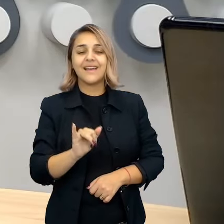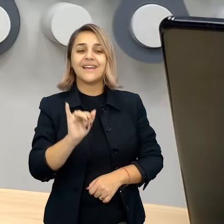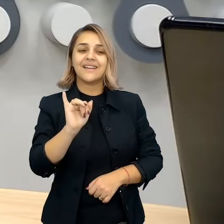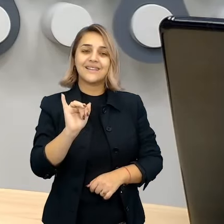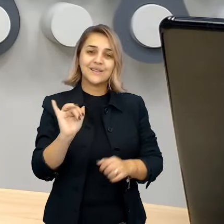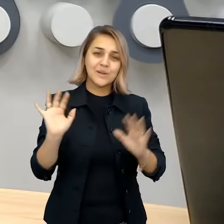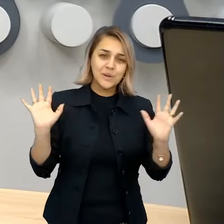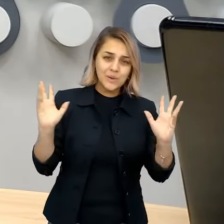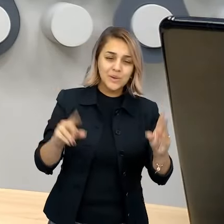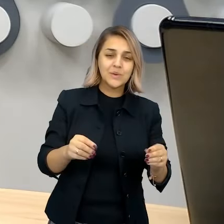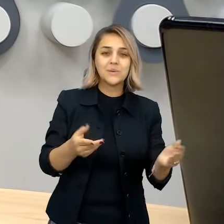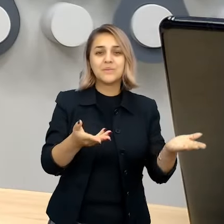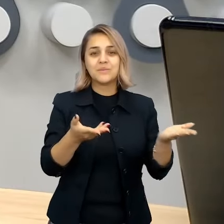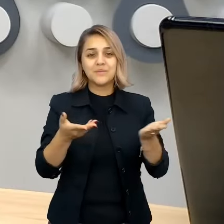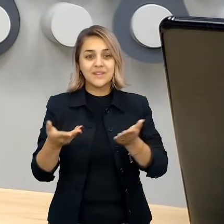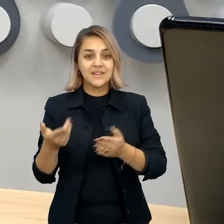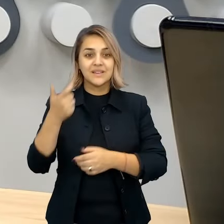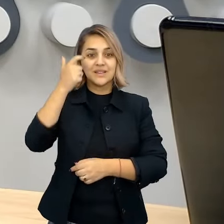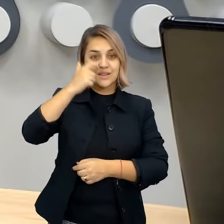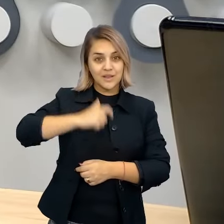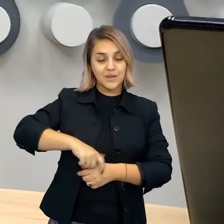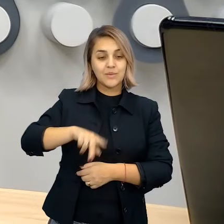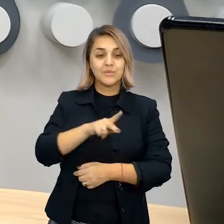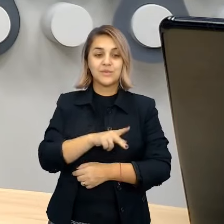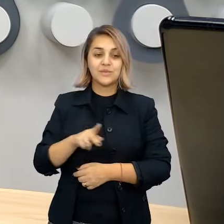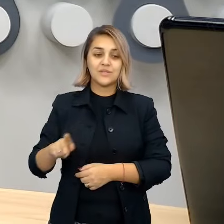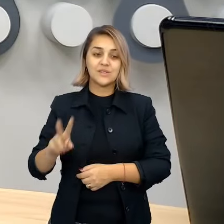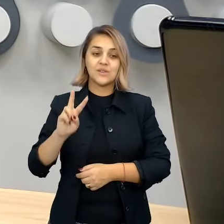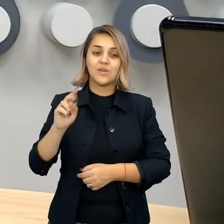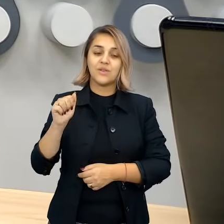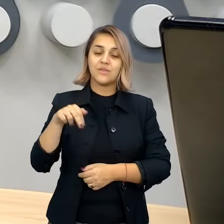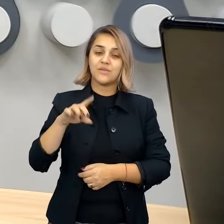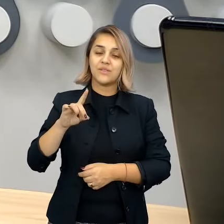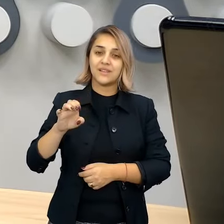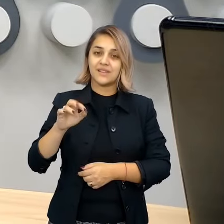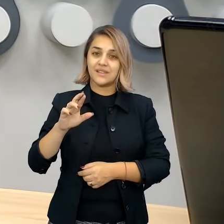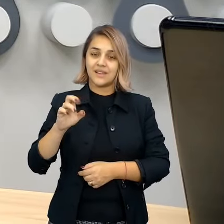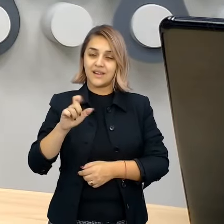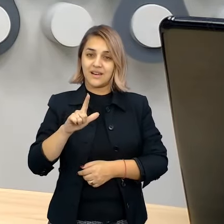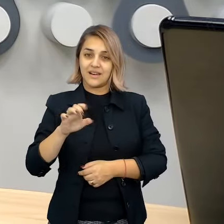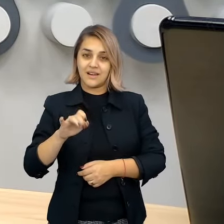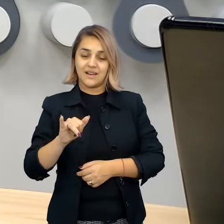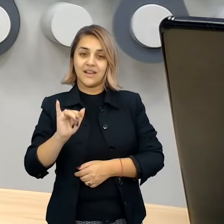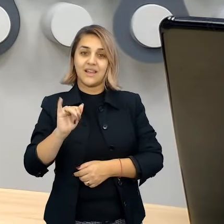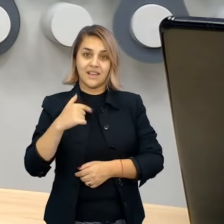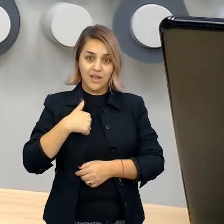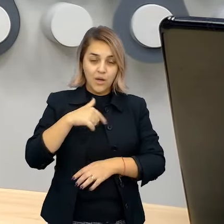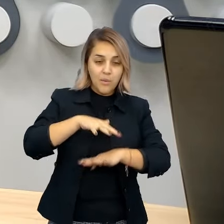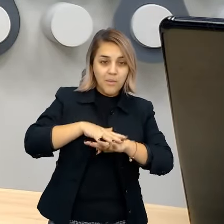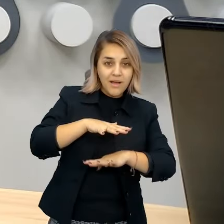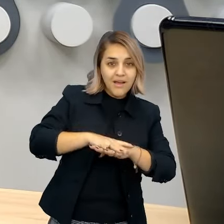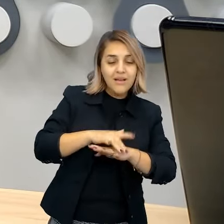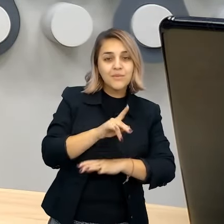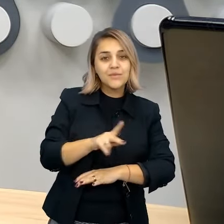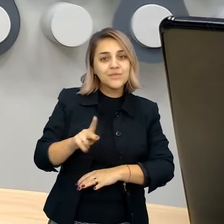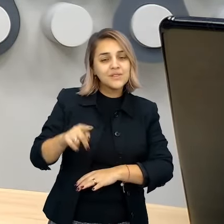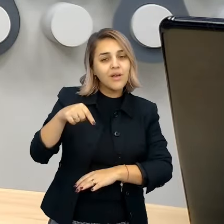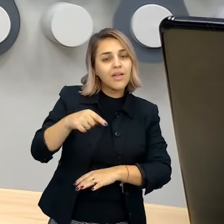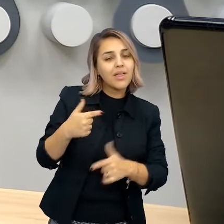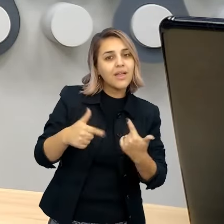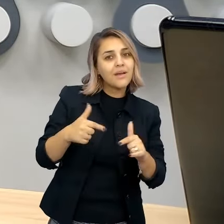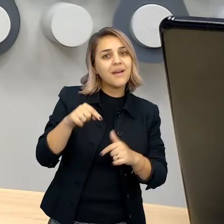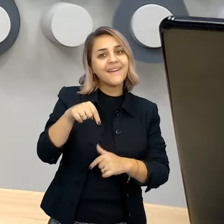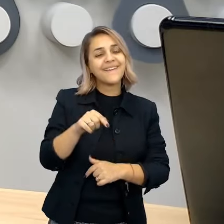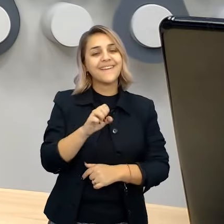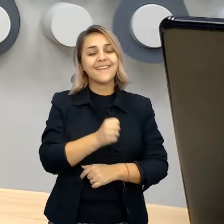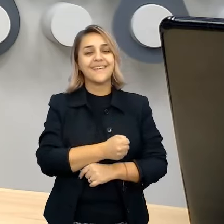a mais essa formação. Eu sou o professor Vanderlei Sanches Oddi, professor de matemática e formador EFAP. Eu sou